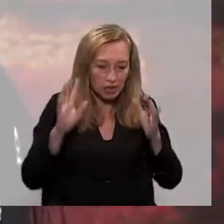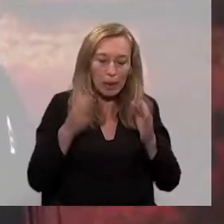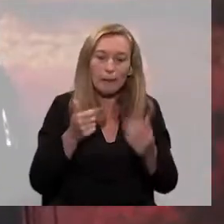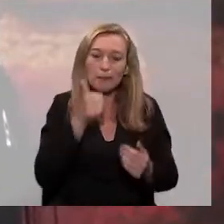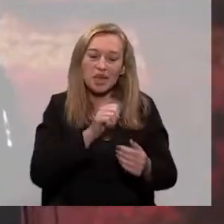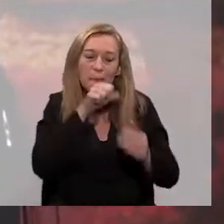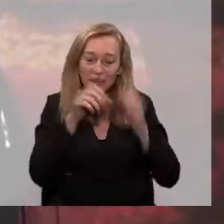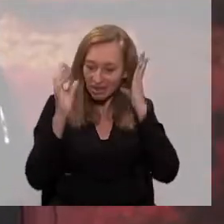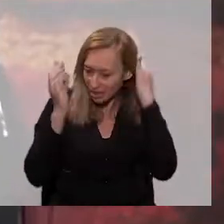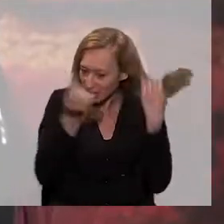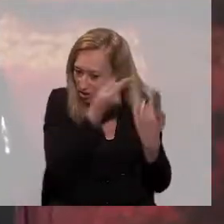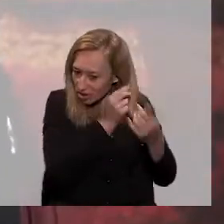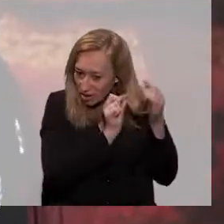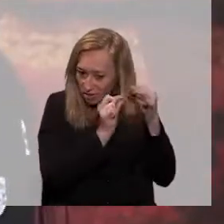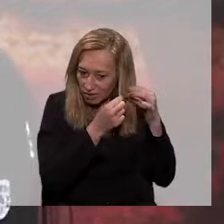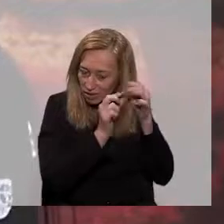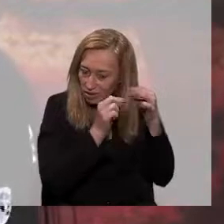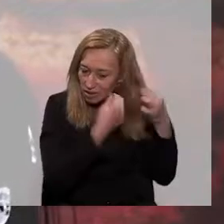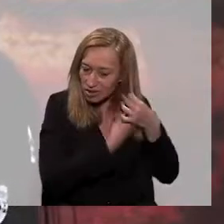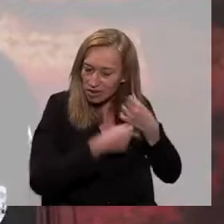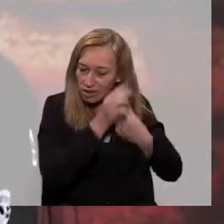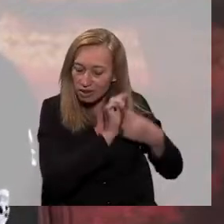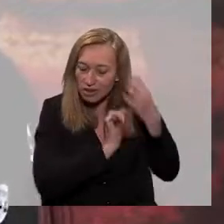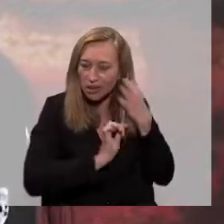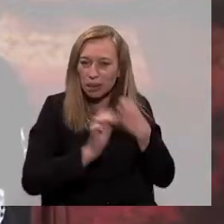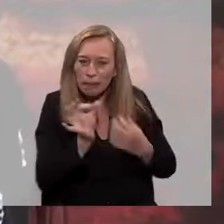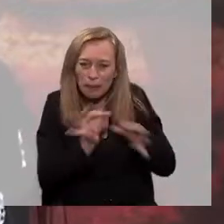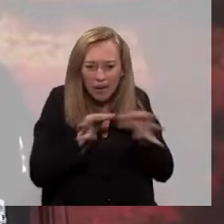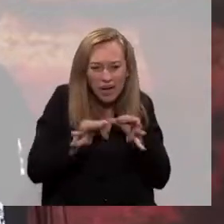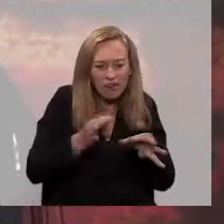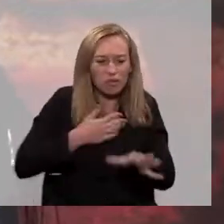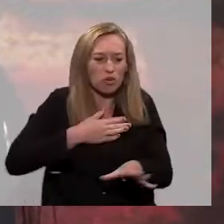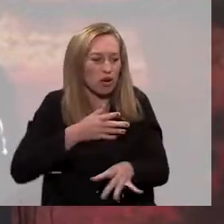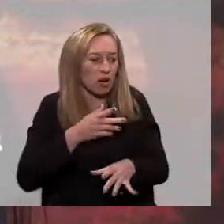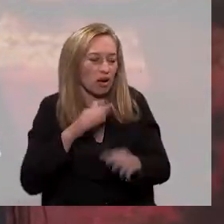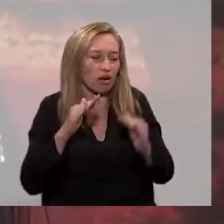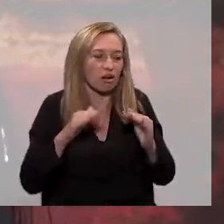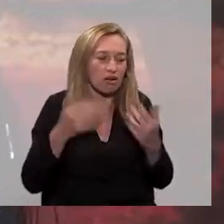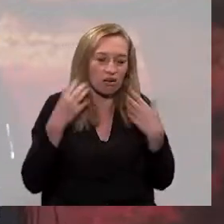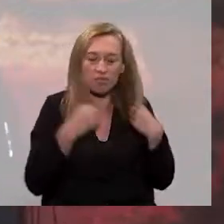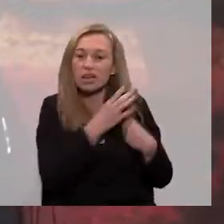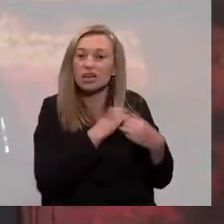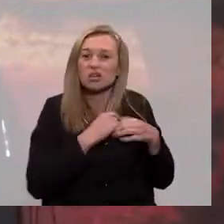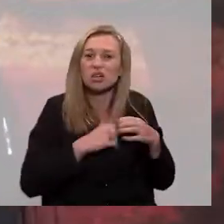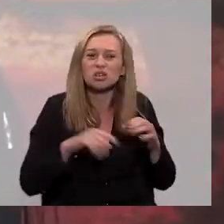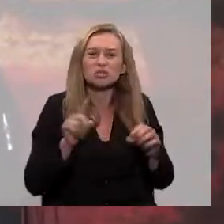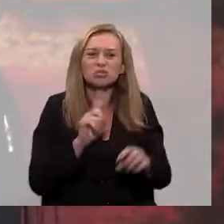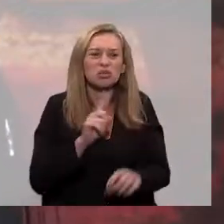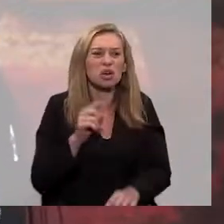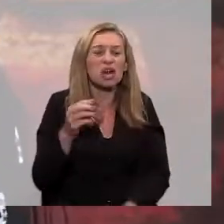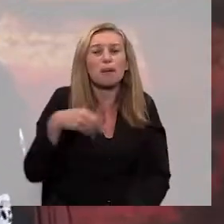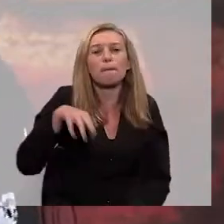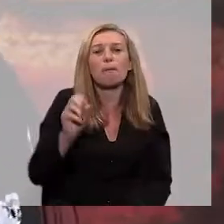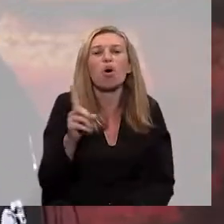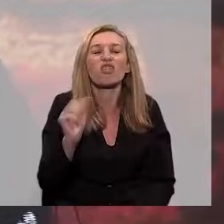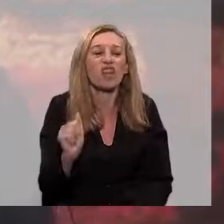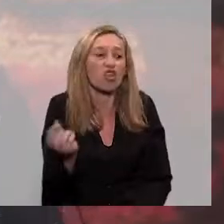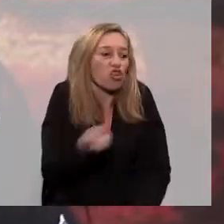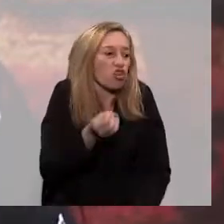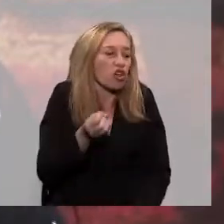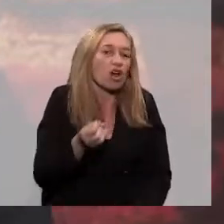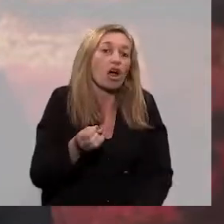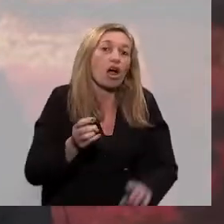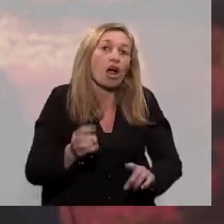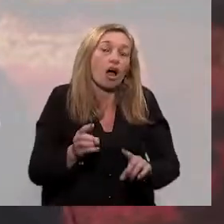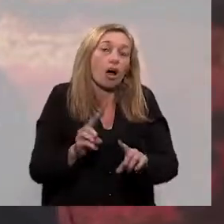meu cabelo, botar dreads, e essas coisas não eram moda na época, principalmente para uma criança tão pequena.